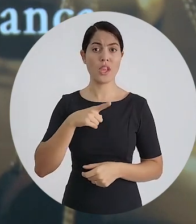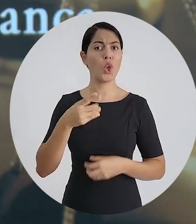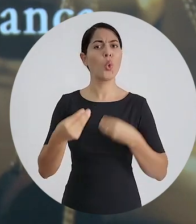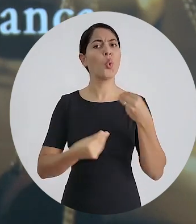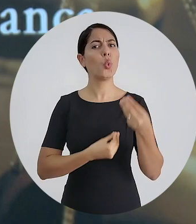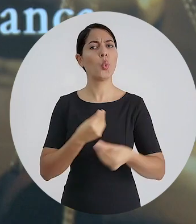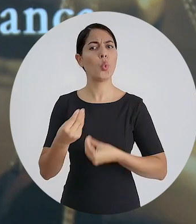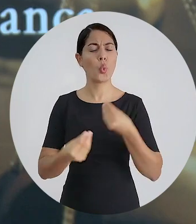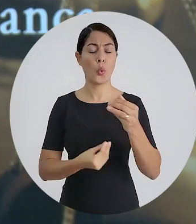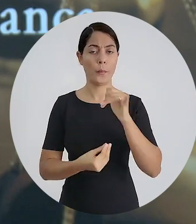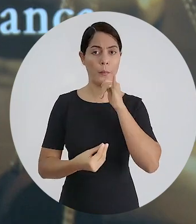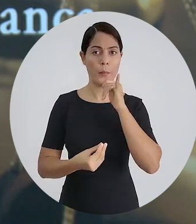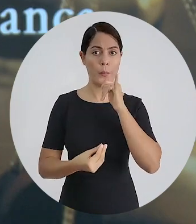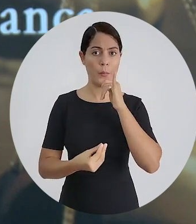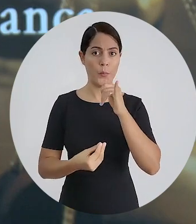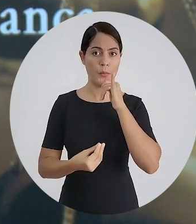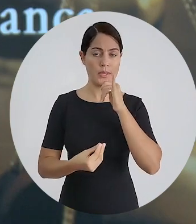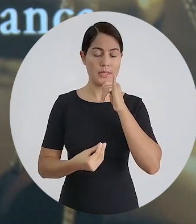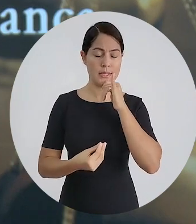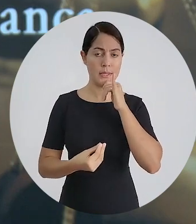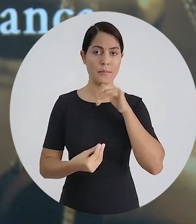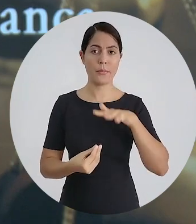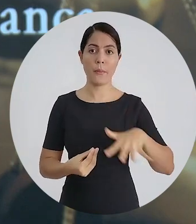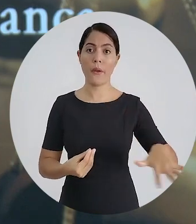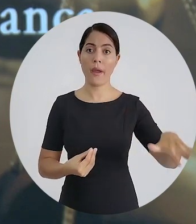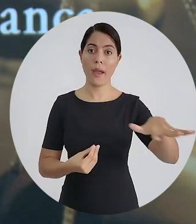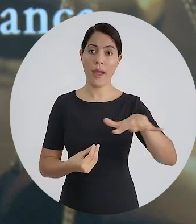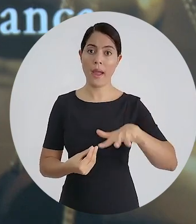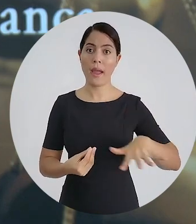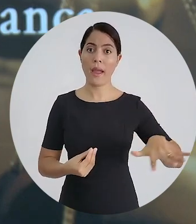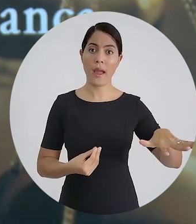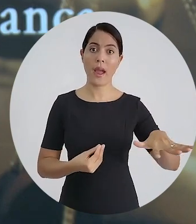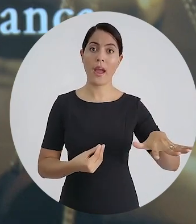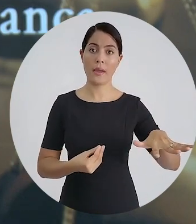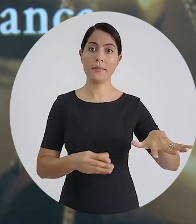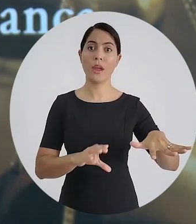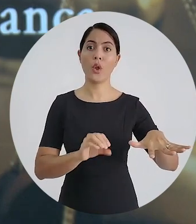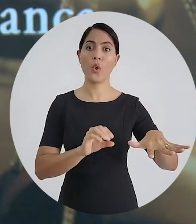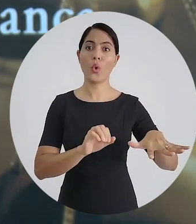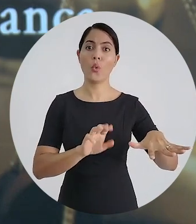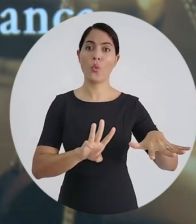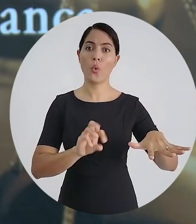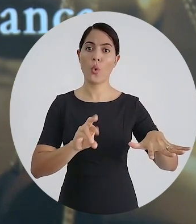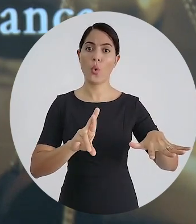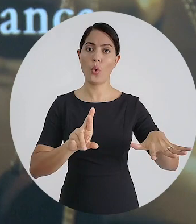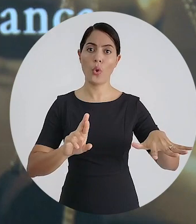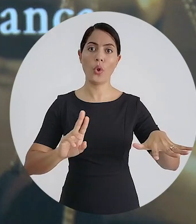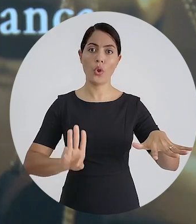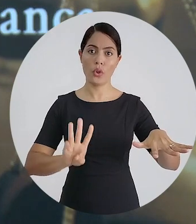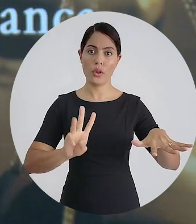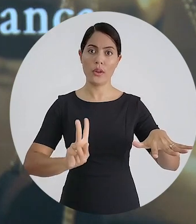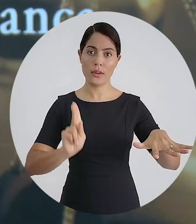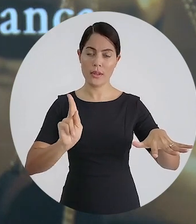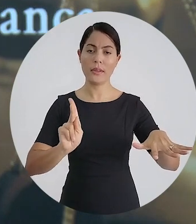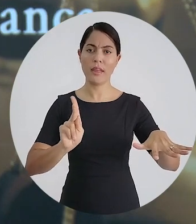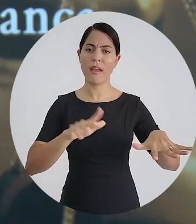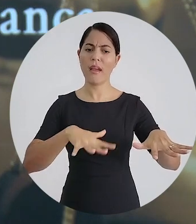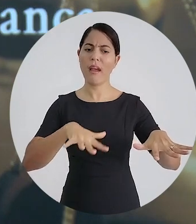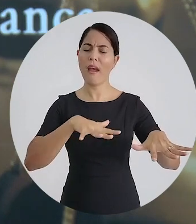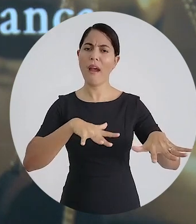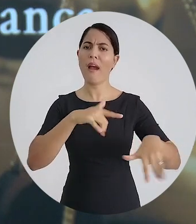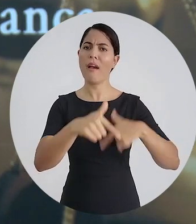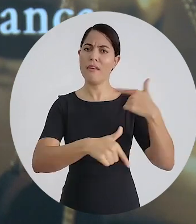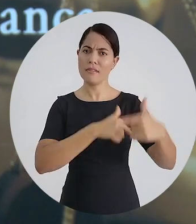criando aqui formas de, por exemplo, ampliar os espaços de coworking. A tecnologia veio para ficar e nós